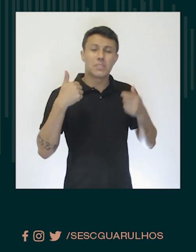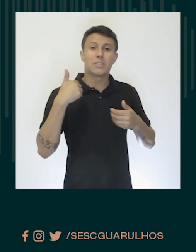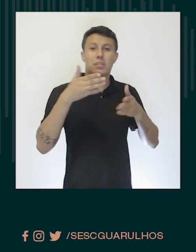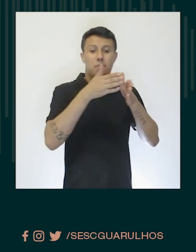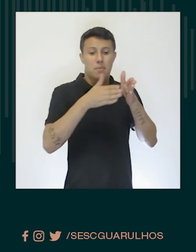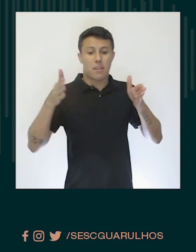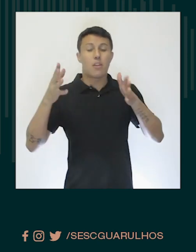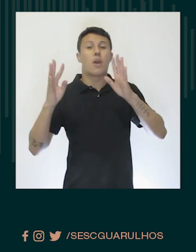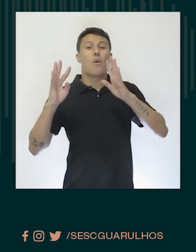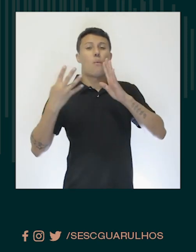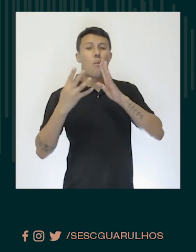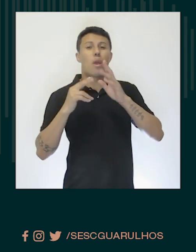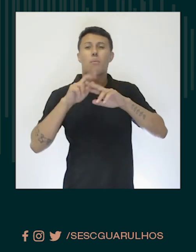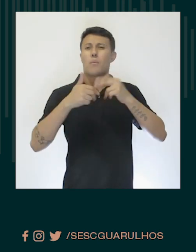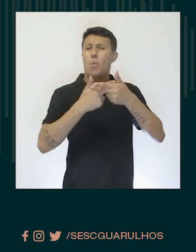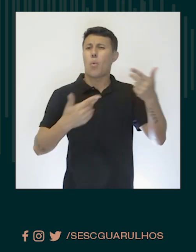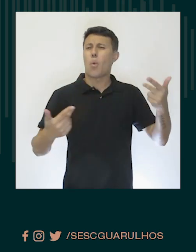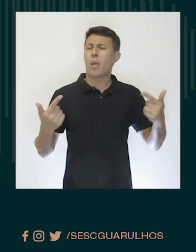quarentena várias coisas podem acontecer,